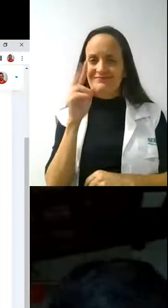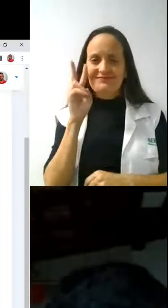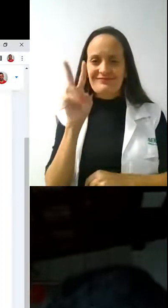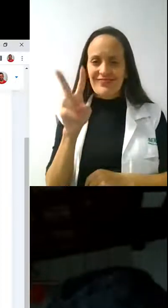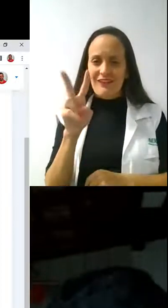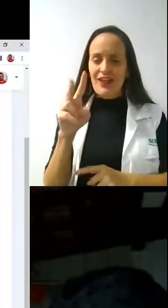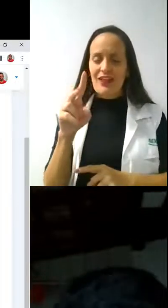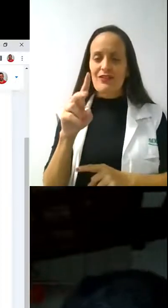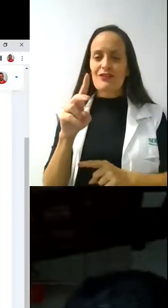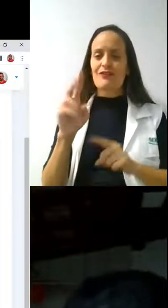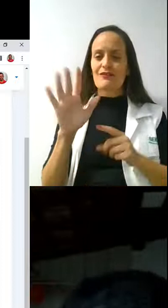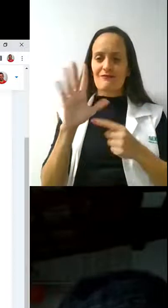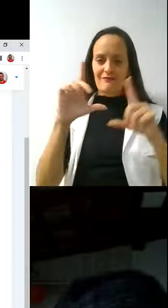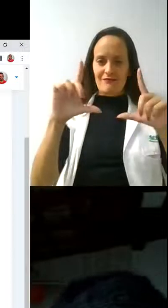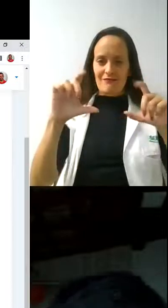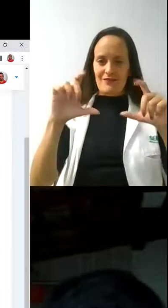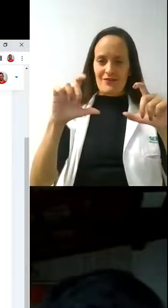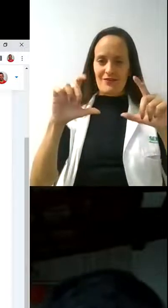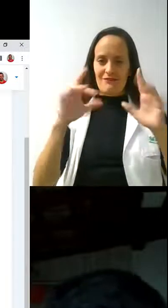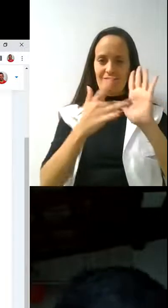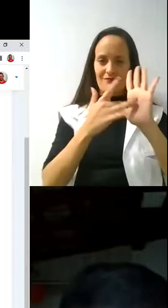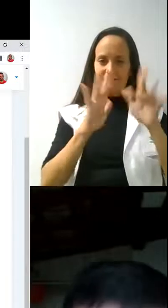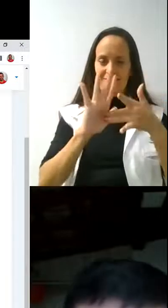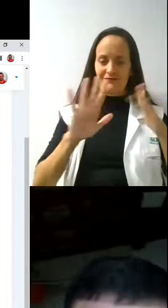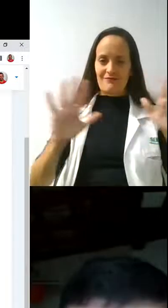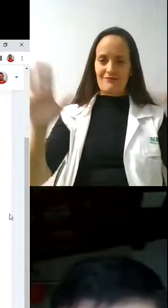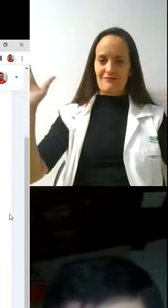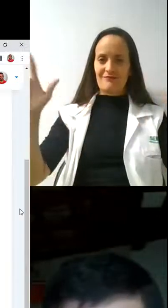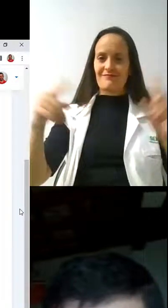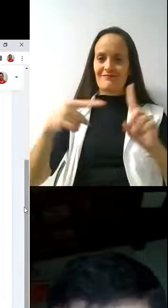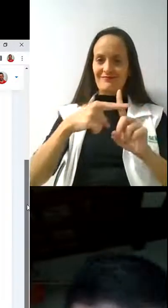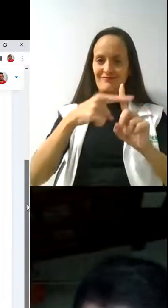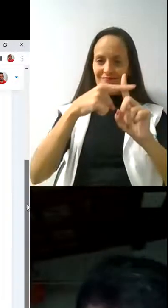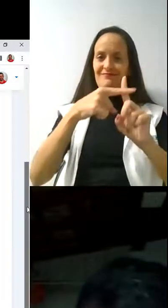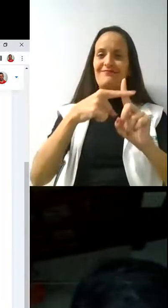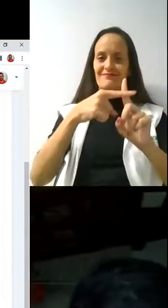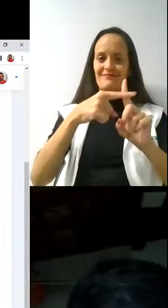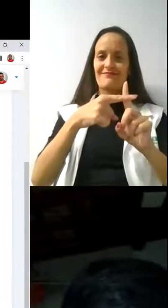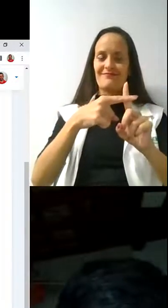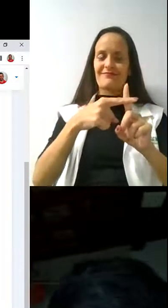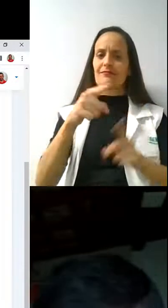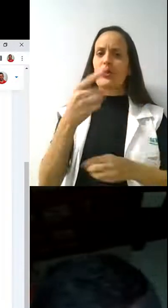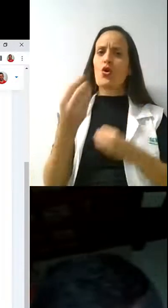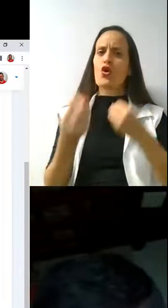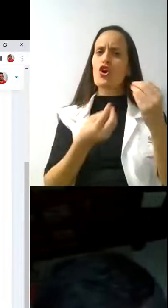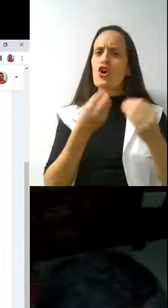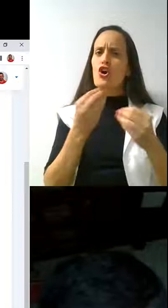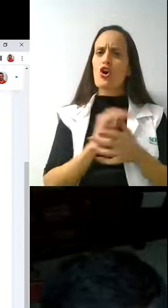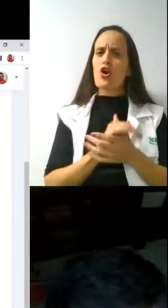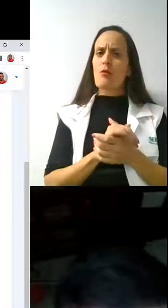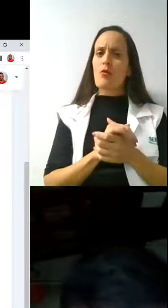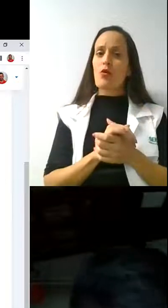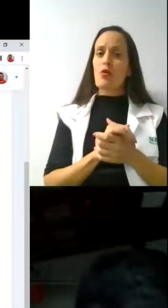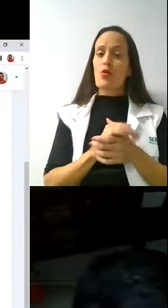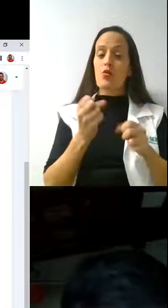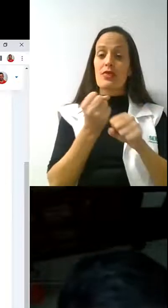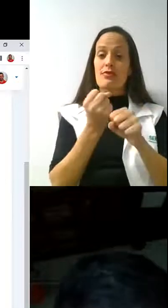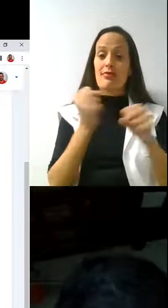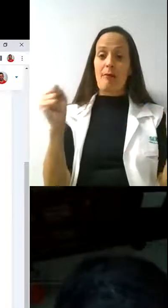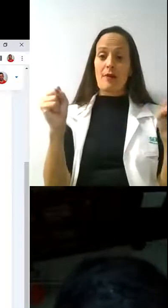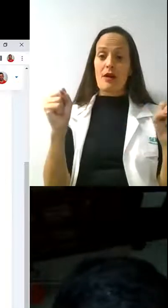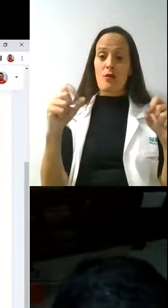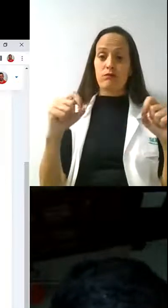né? Vamos dizer assim, no tamanho real, né? Como que é usada a escala, né? No tamanho real, é usada a escala 1